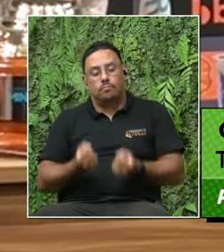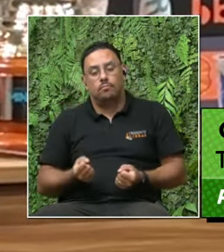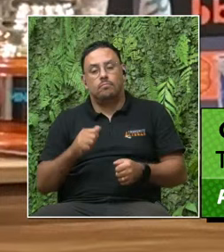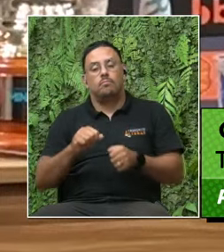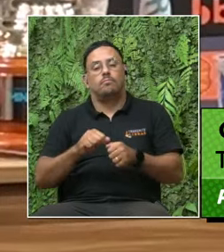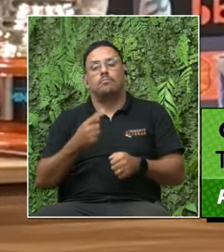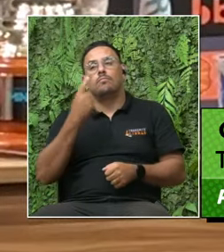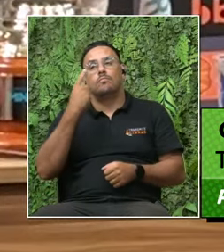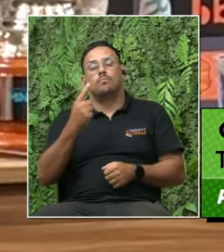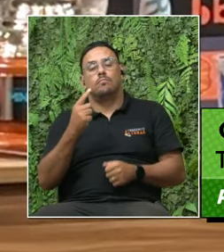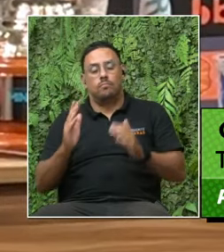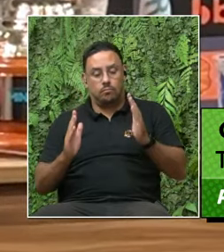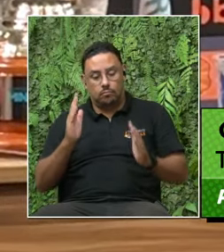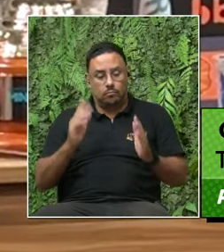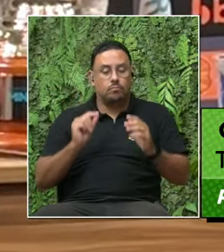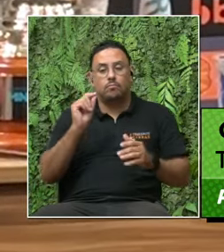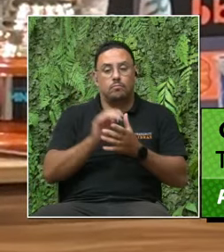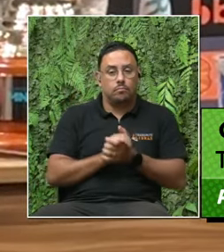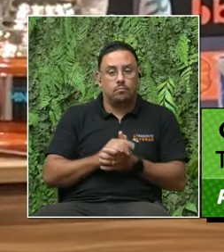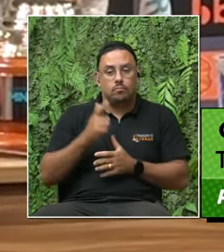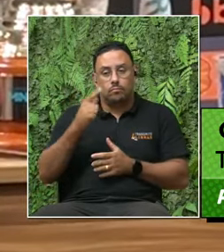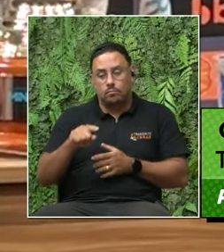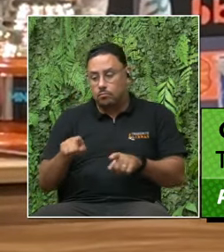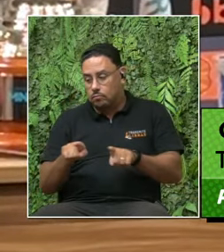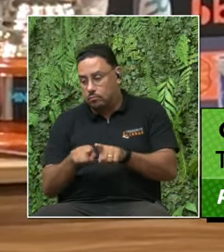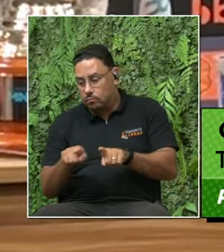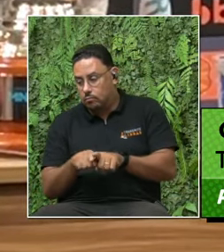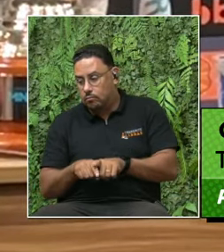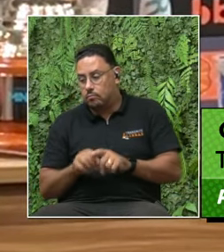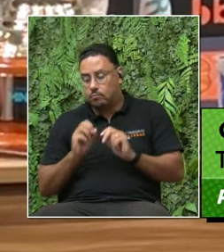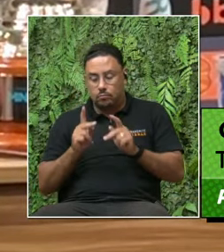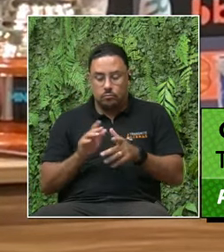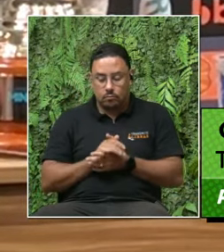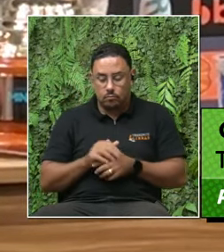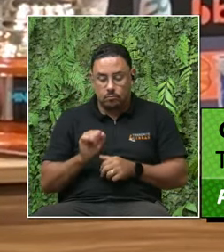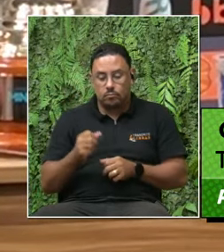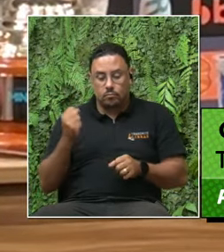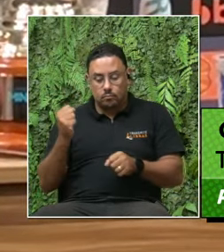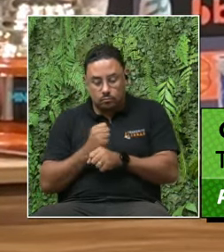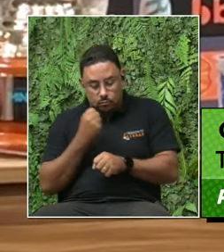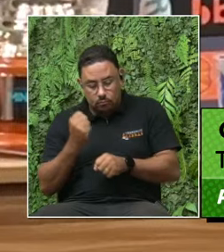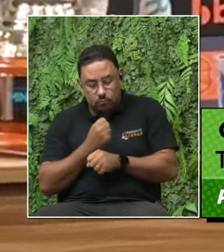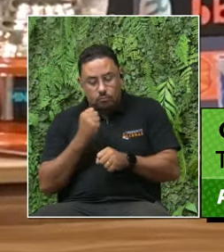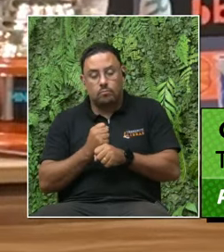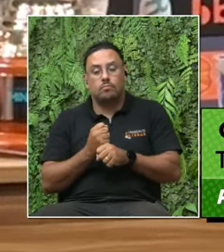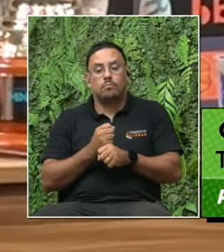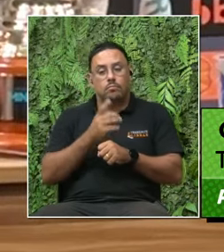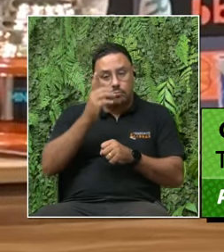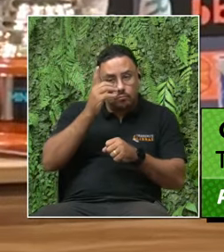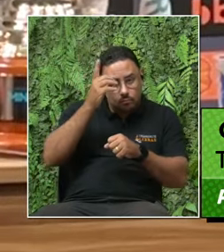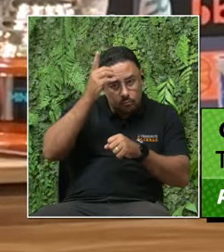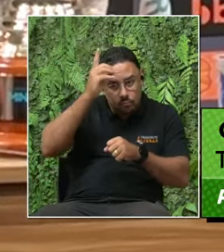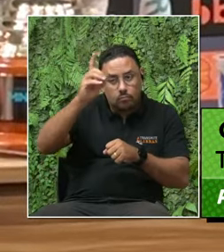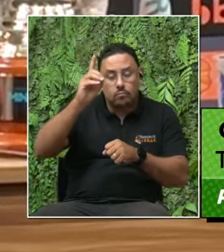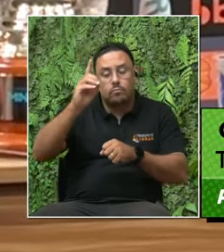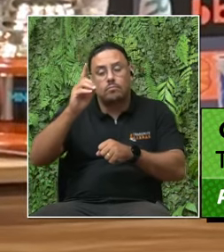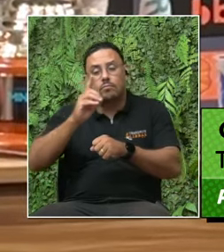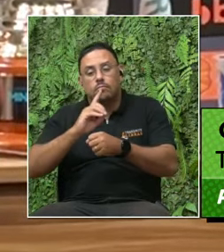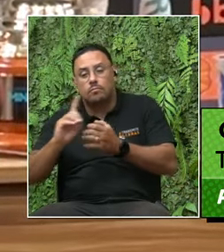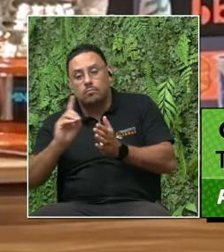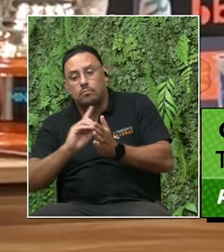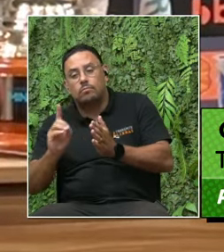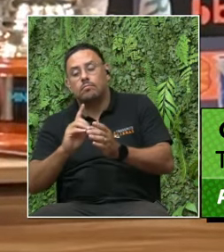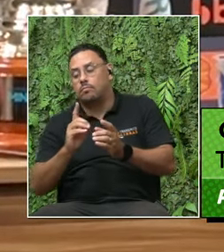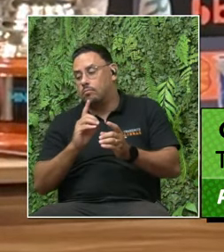facer Una fase Y para facer la otra fase no SI construa din